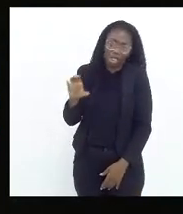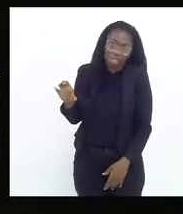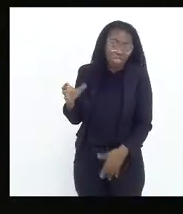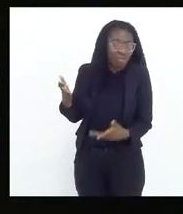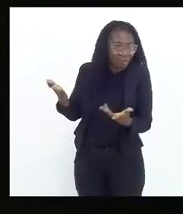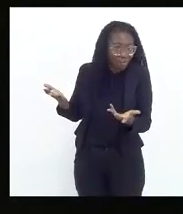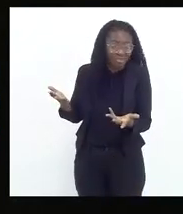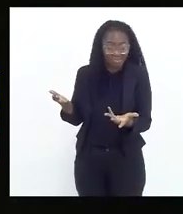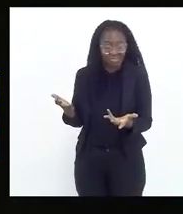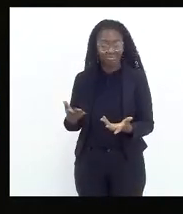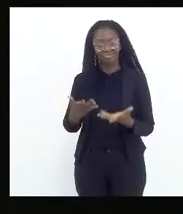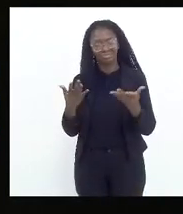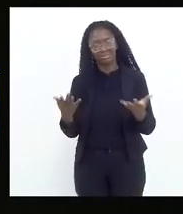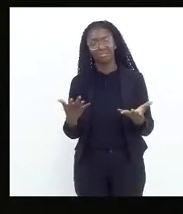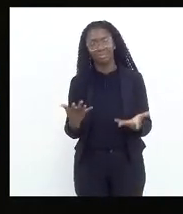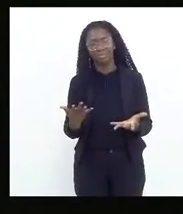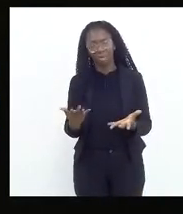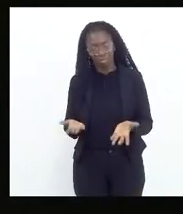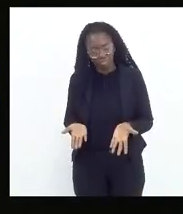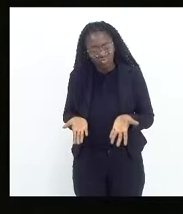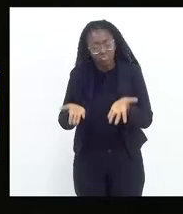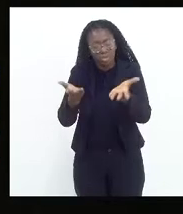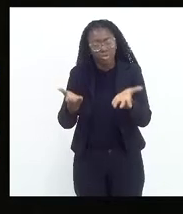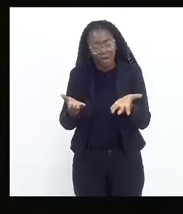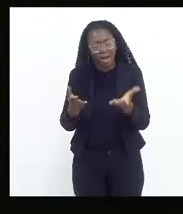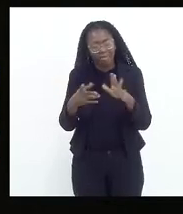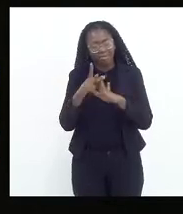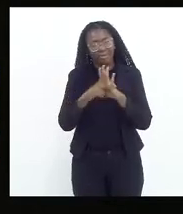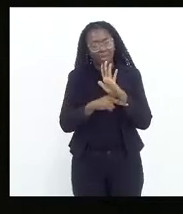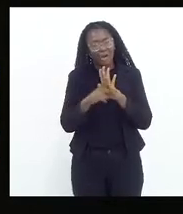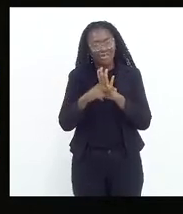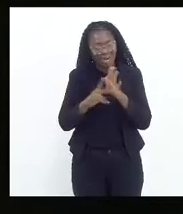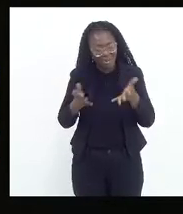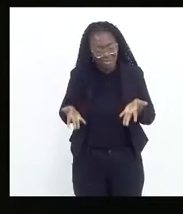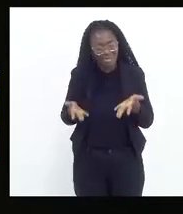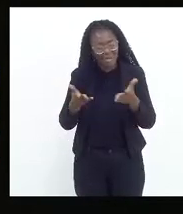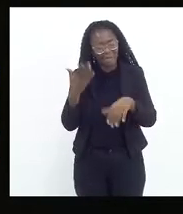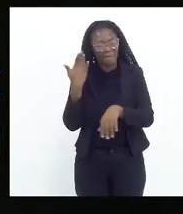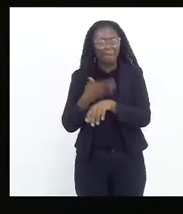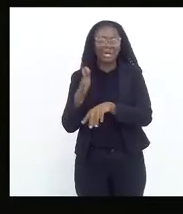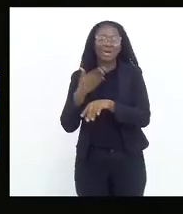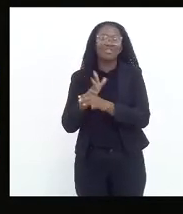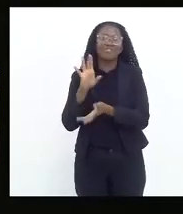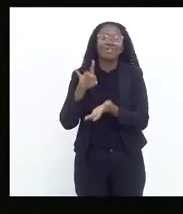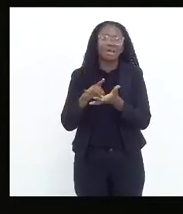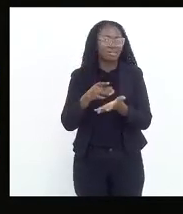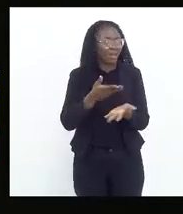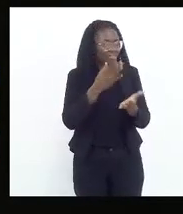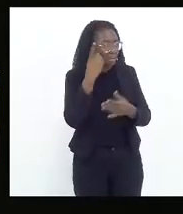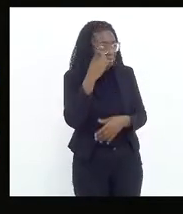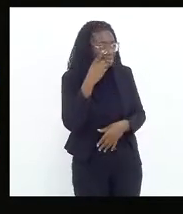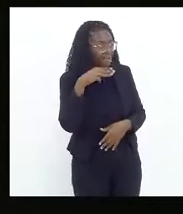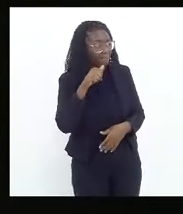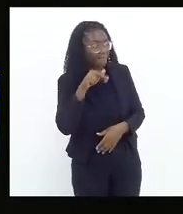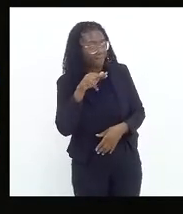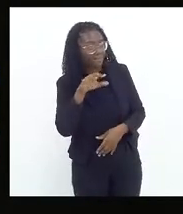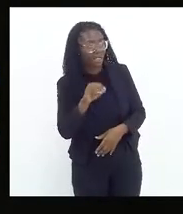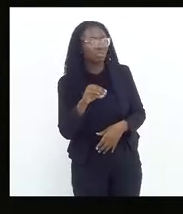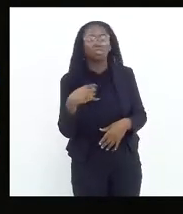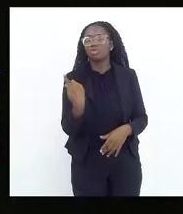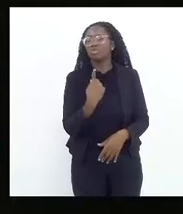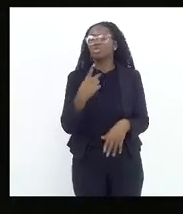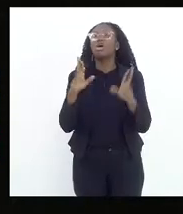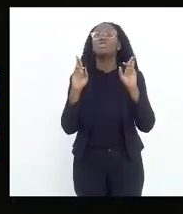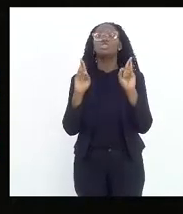de colocar esse projeto em prática aqui no estado do Rio de Janeiro, viu, deputado Márcio Pacheco? E a gente